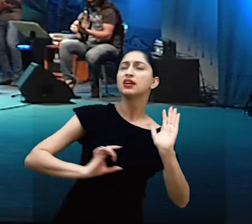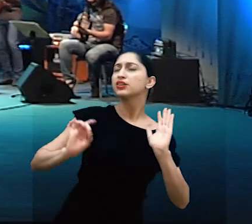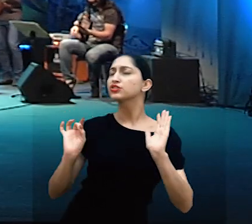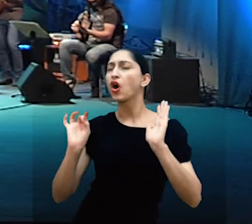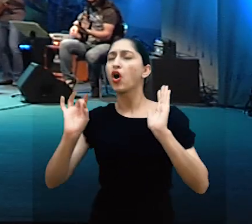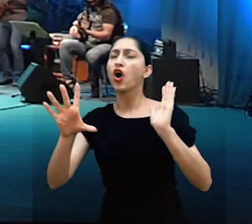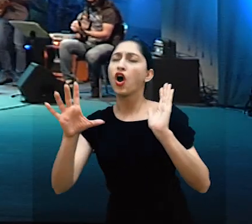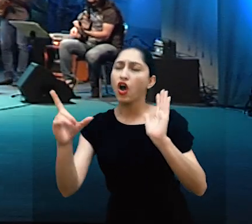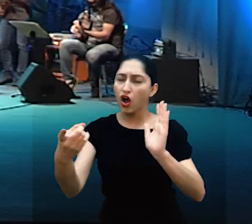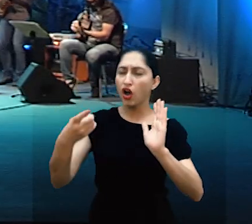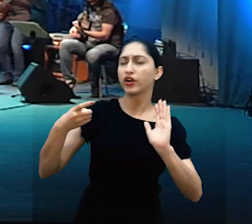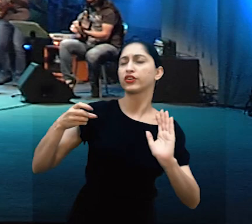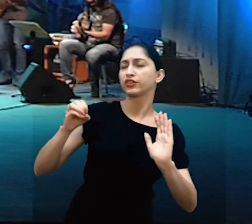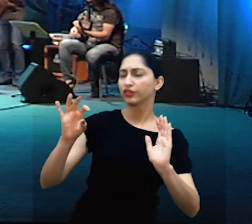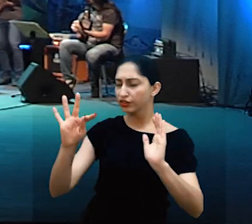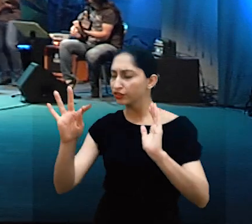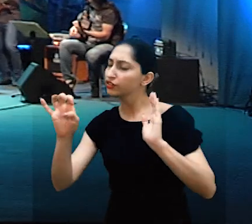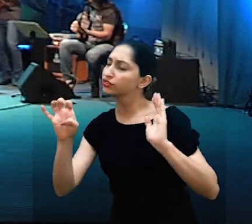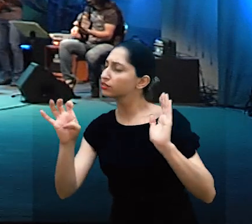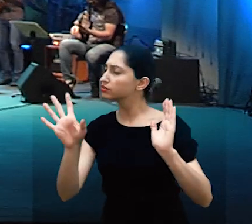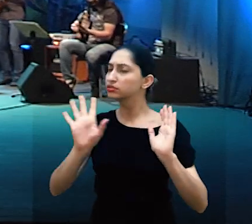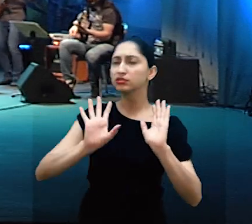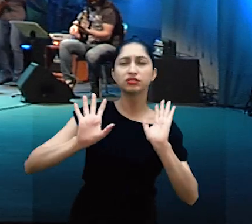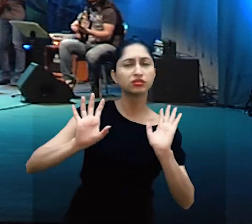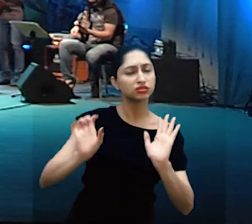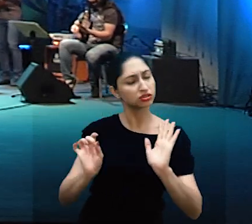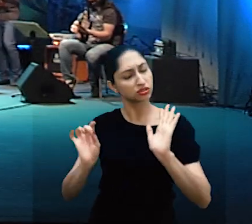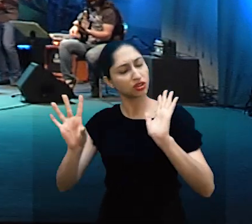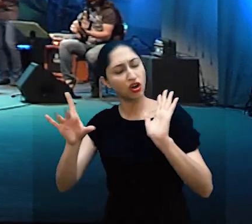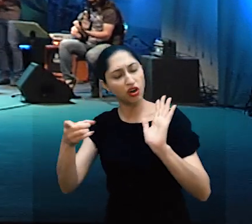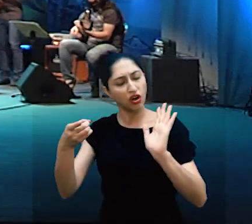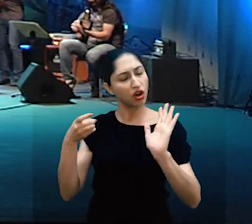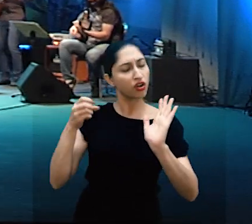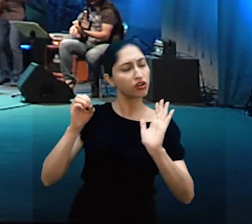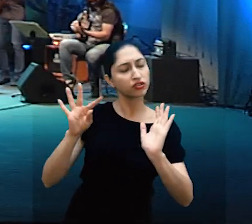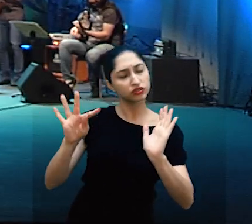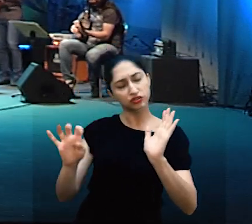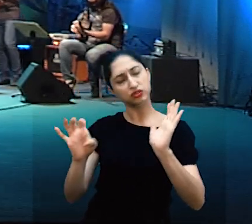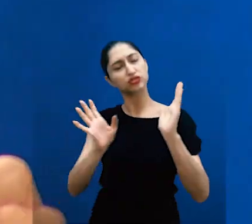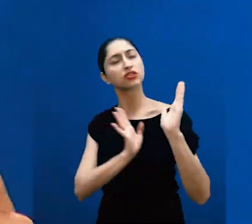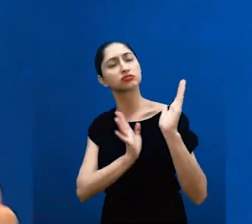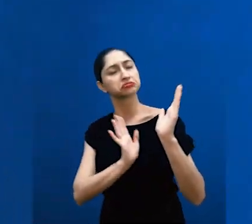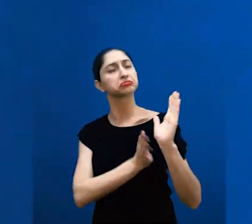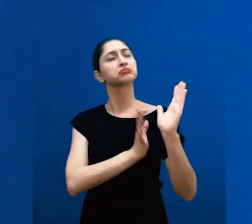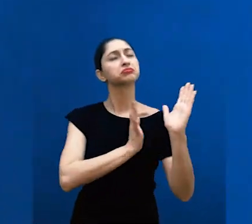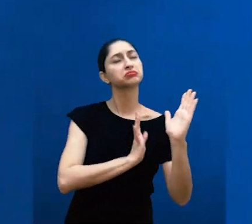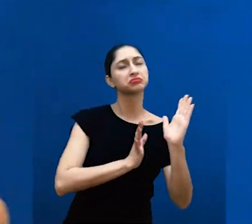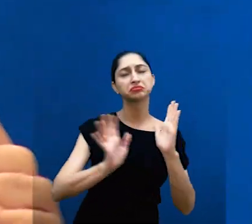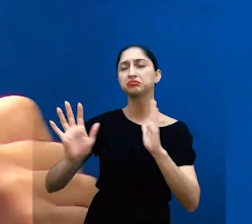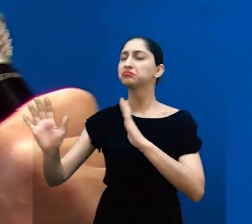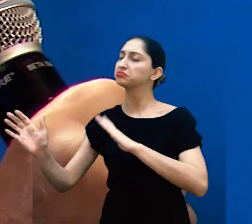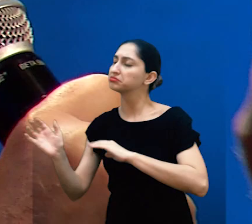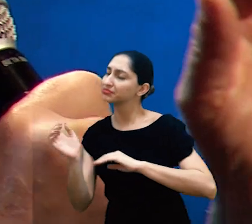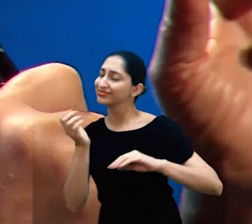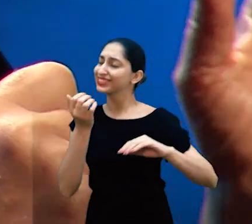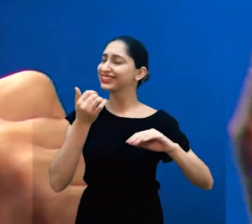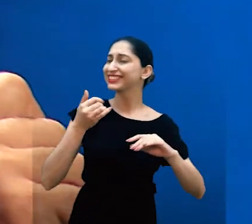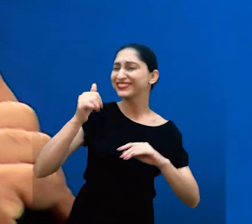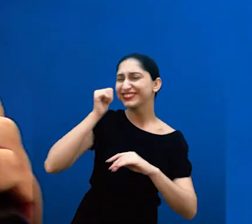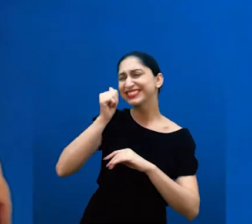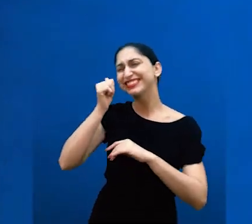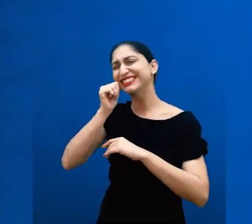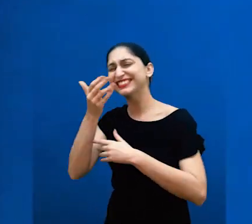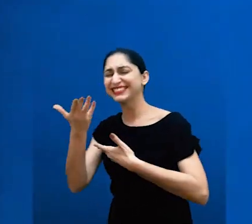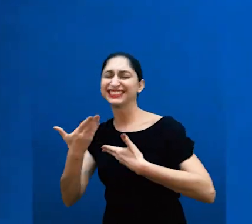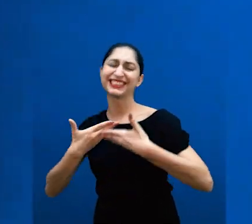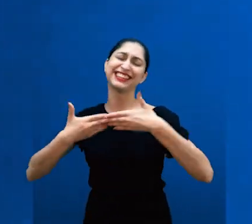coração. É só um shot brincando no coração. É só um shot brincando no coração. É um encanto,